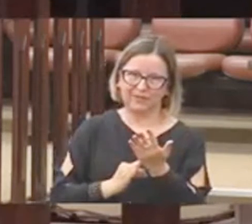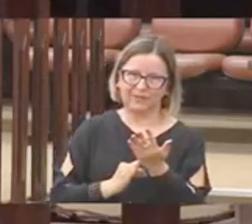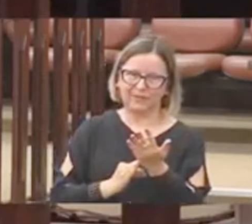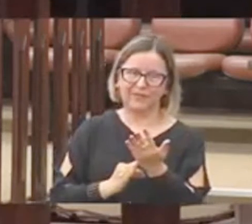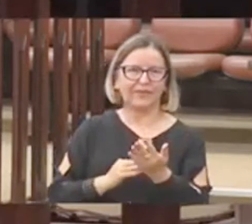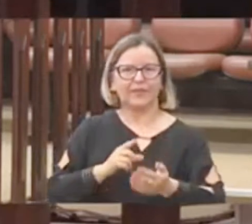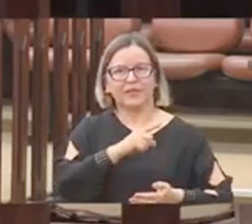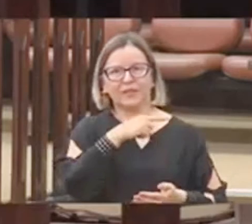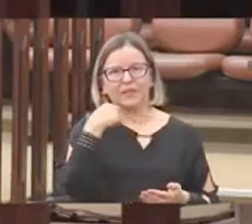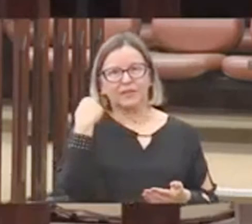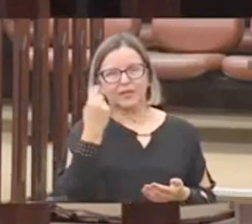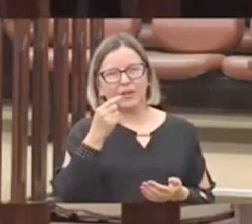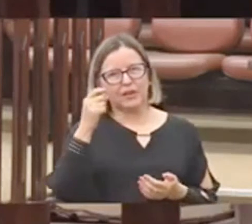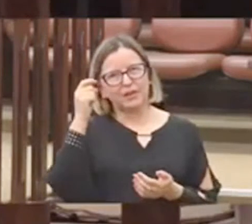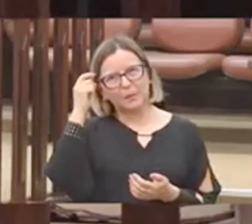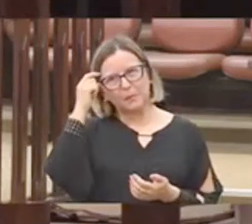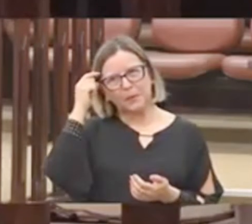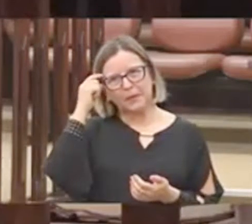lugar.